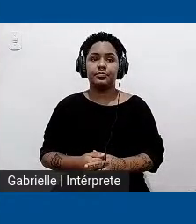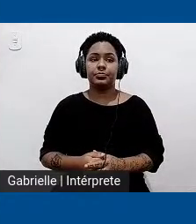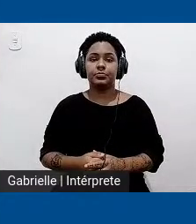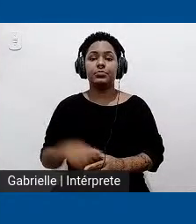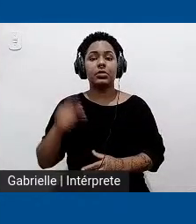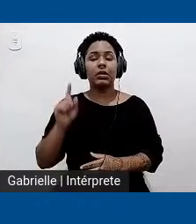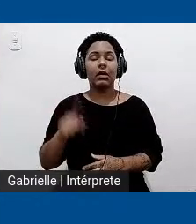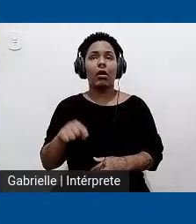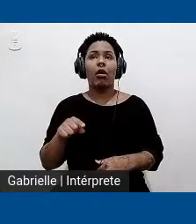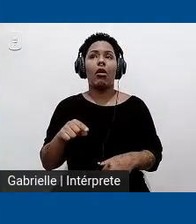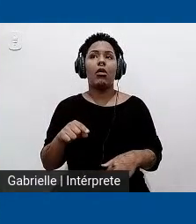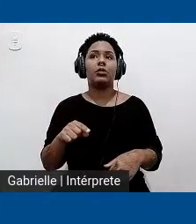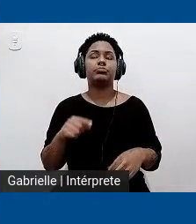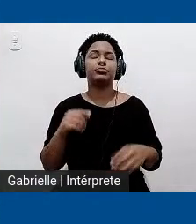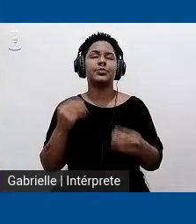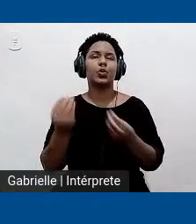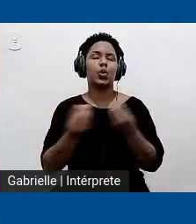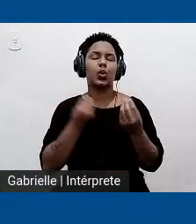é uma nova